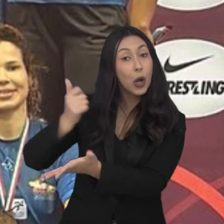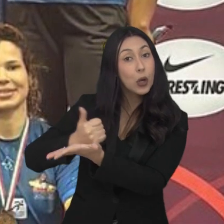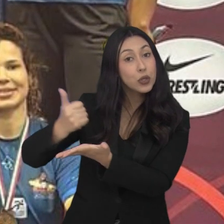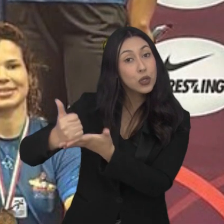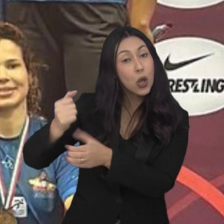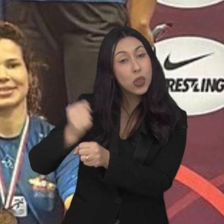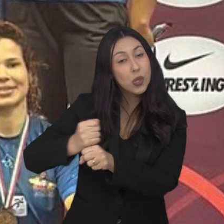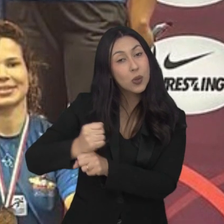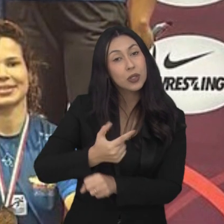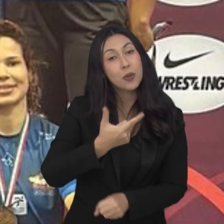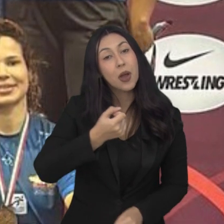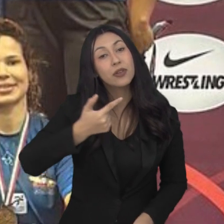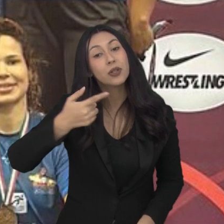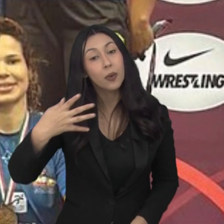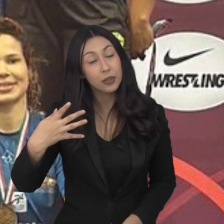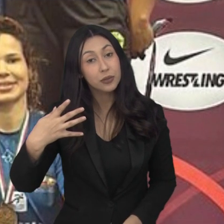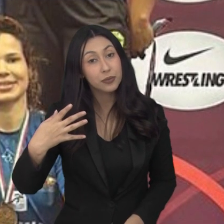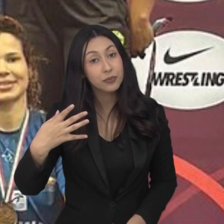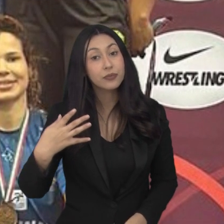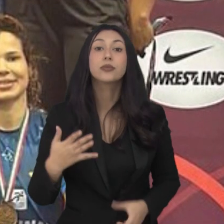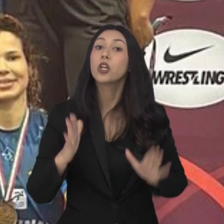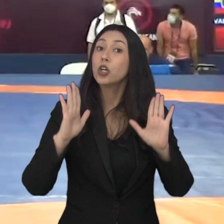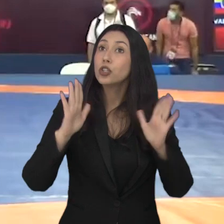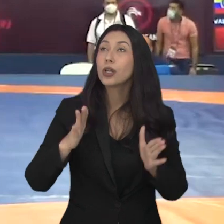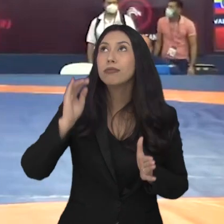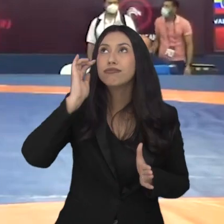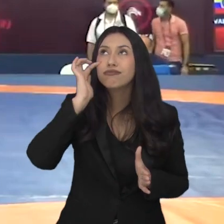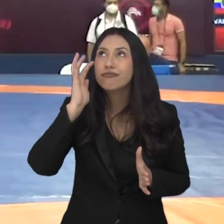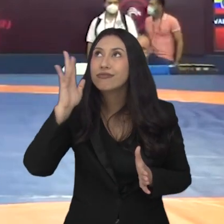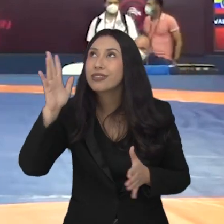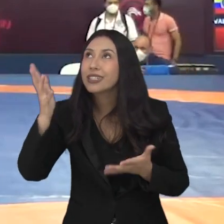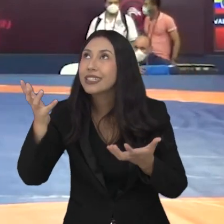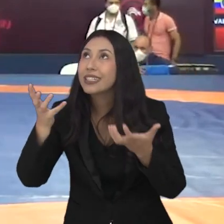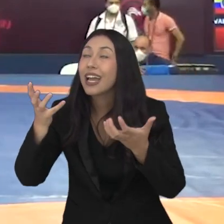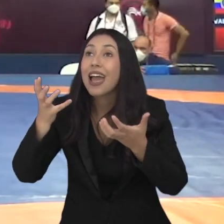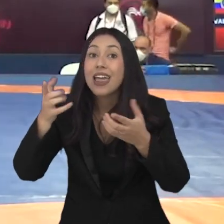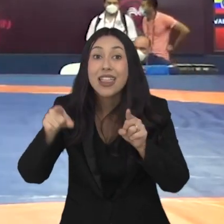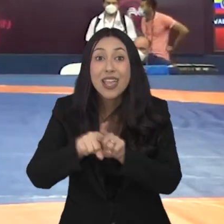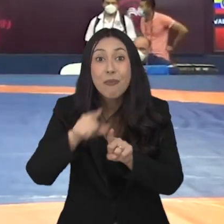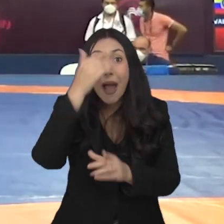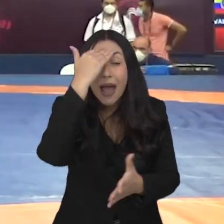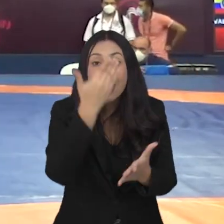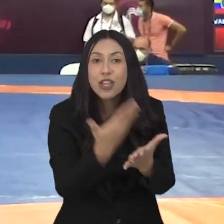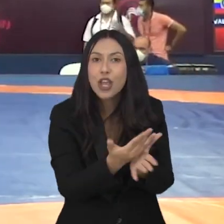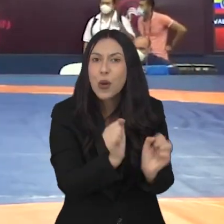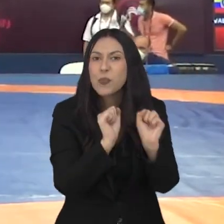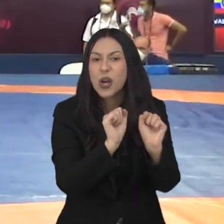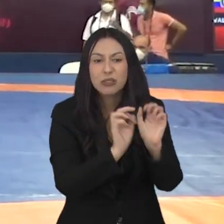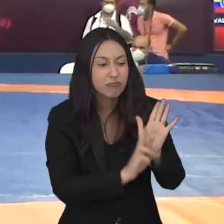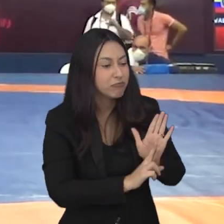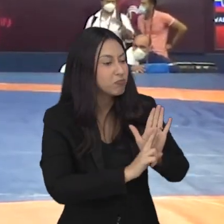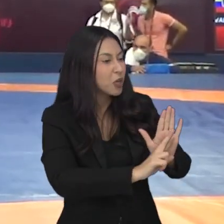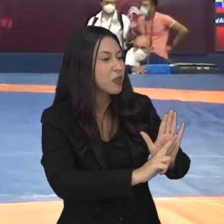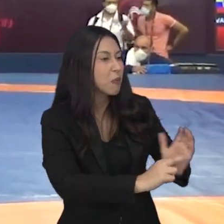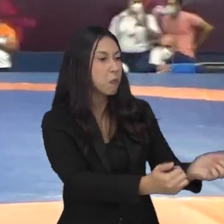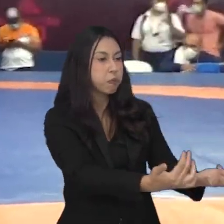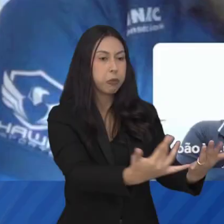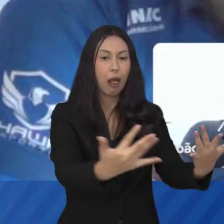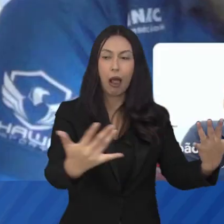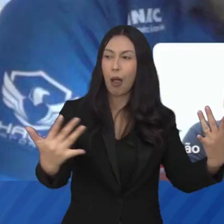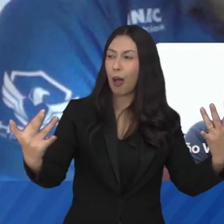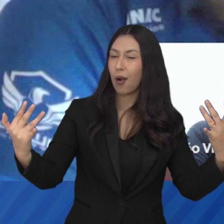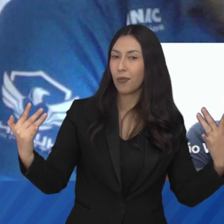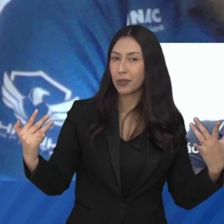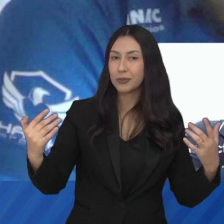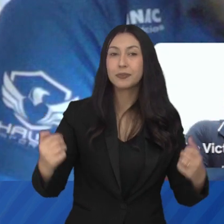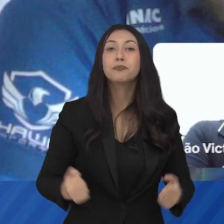contratada pelo São José no início de 2024. Além de realizar um sonho, ela acredita que pode se tornar uma referência